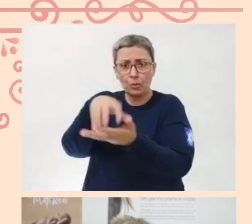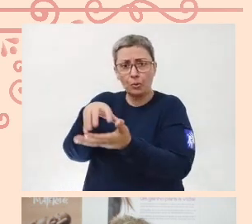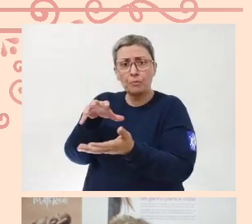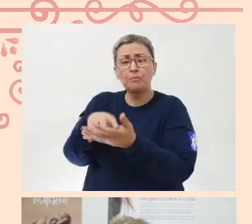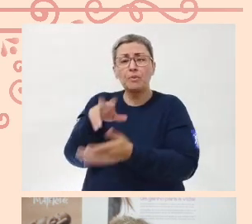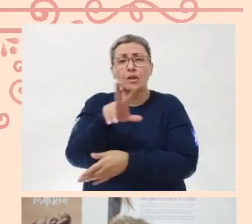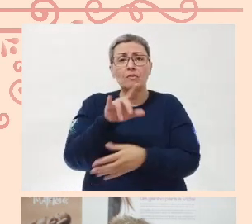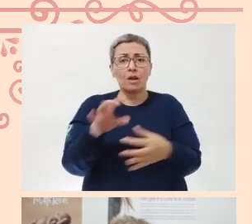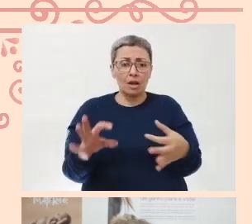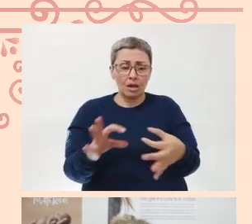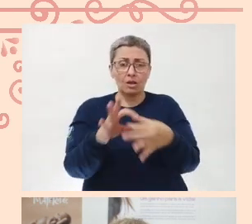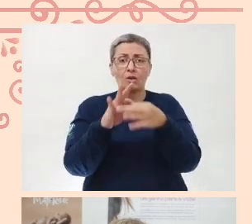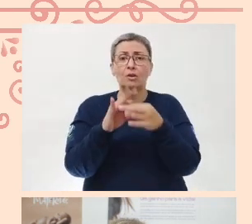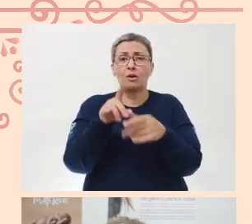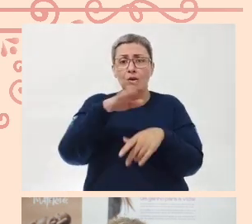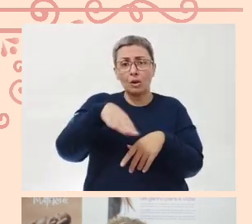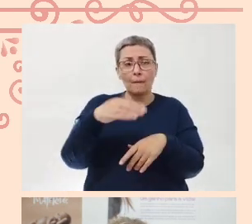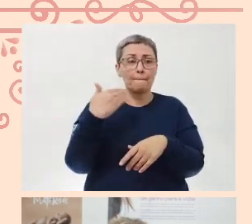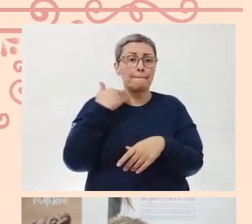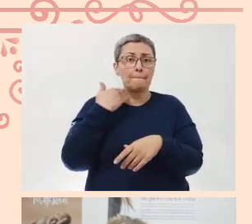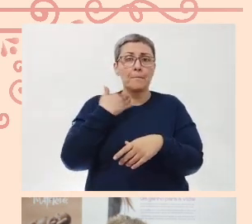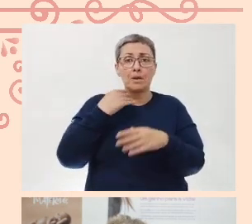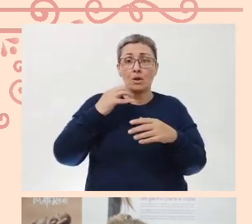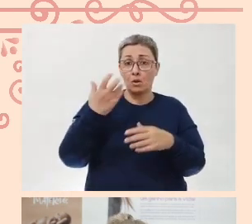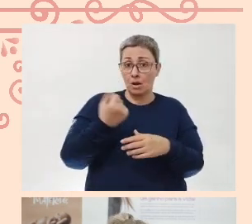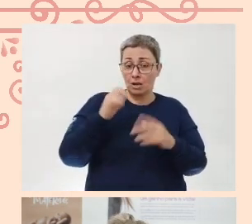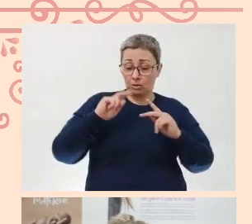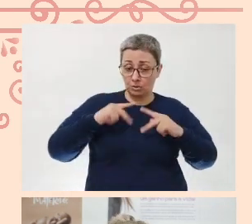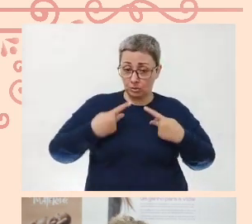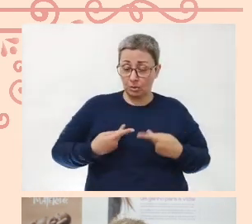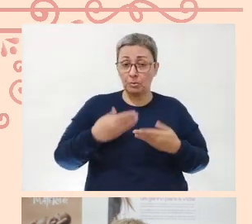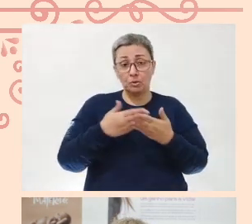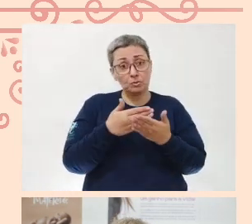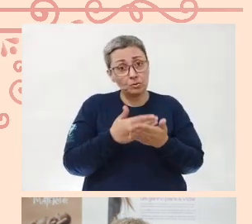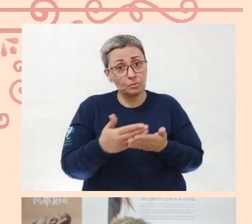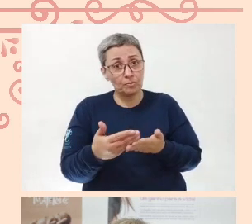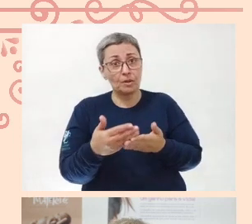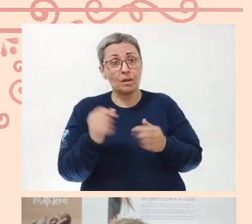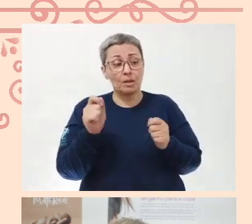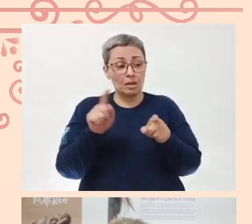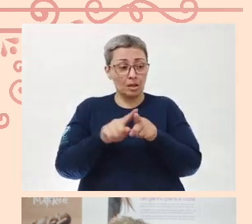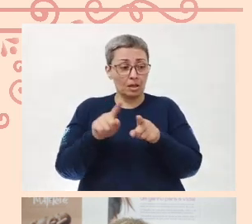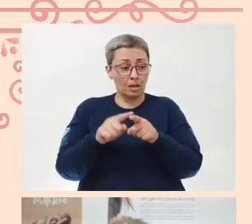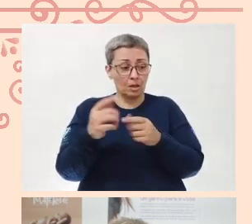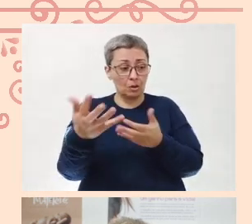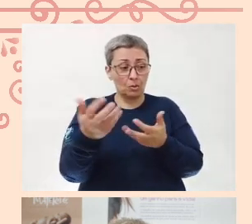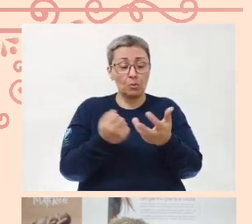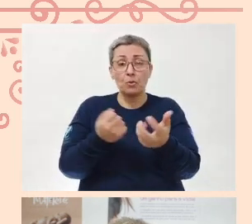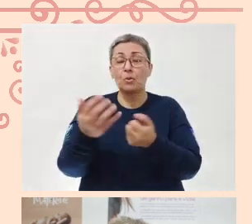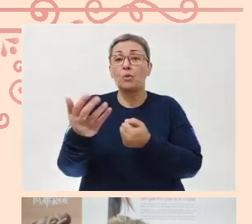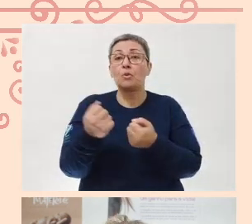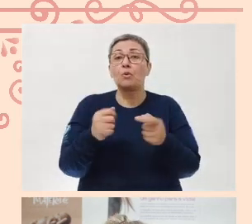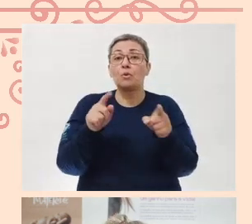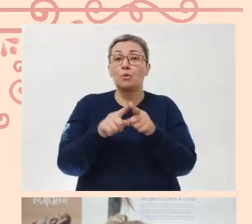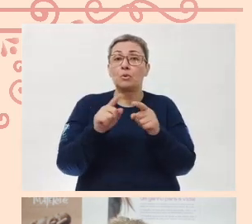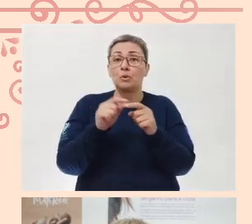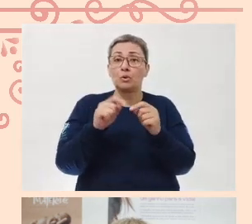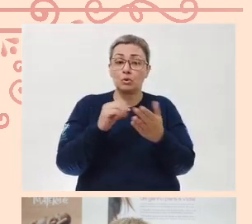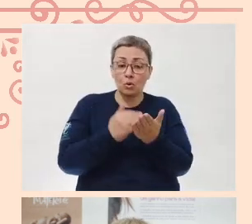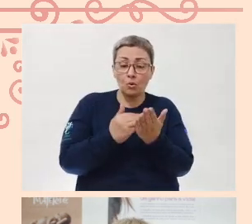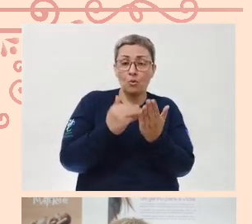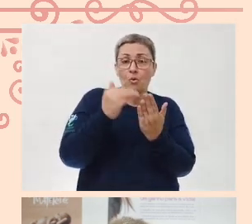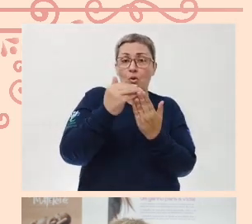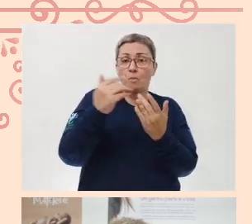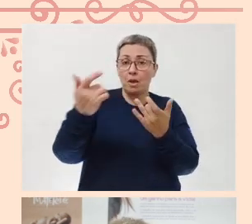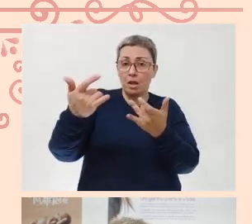postos de coleta, são vinculadas ao nosso banco de leite humano e a partir daí fazemos a captação